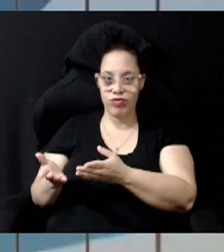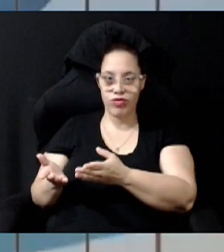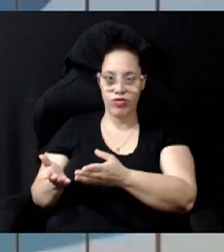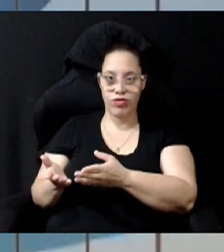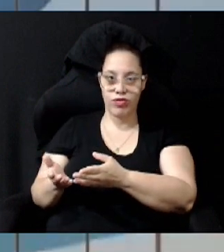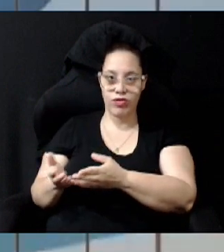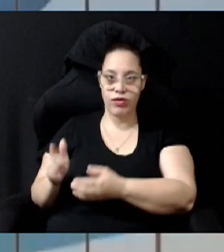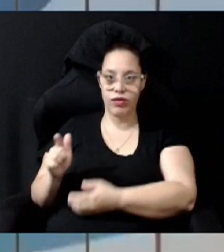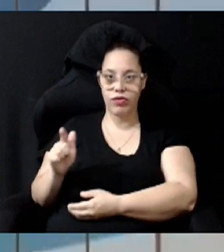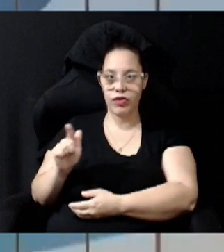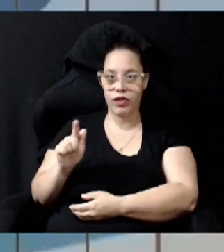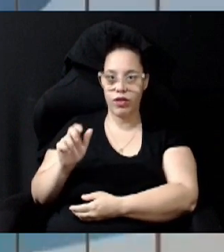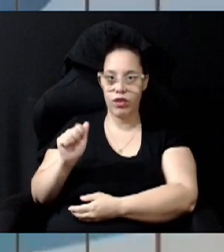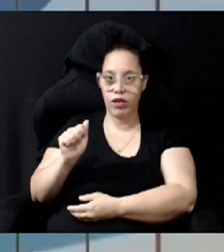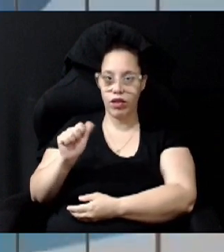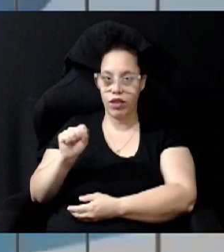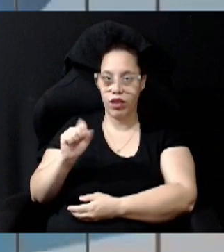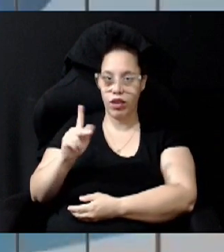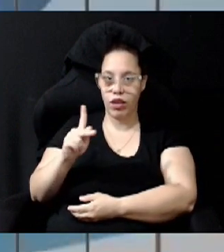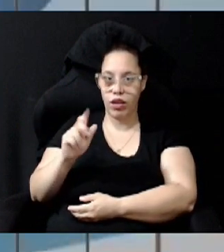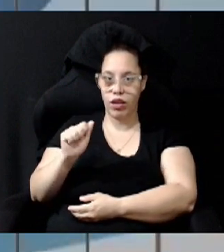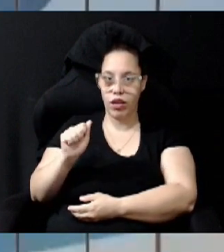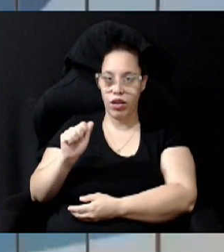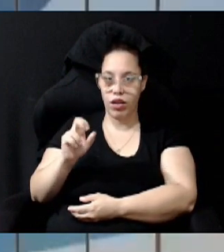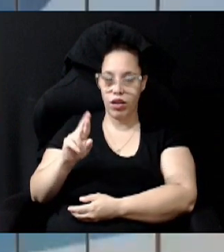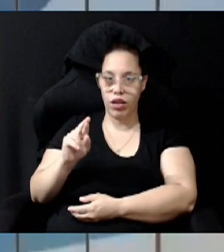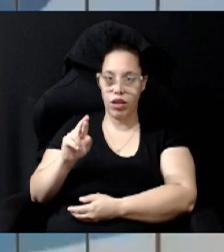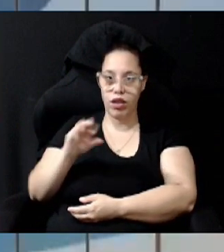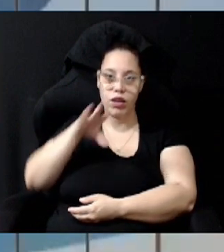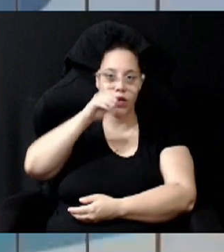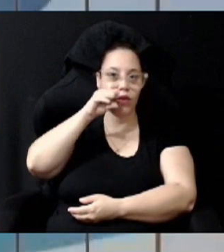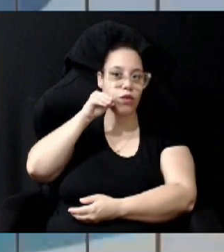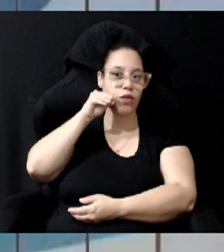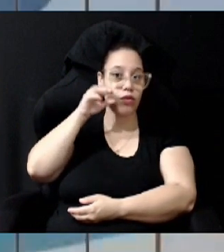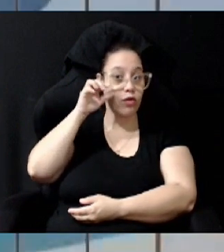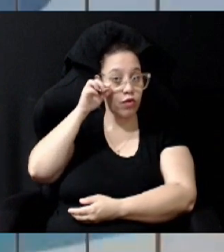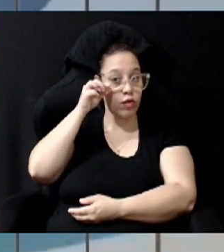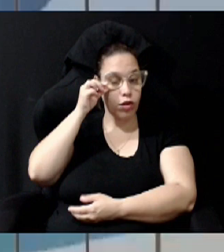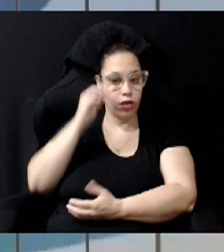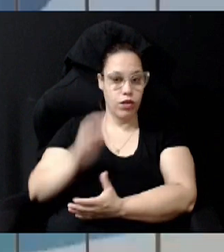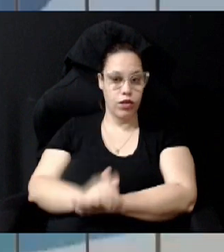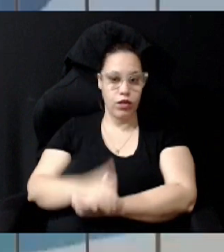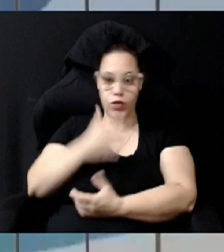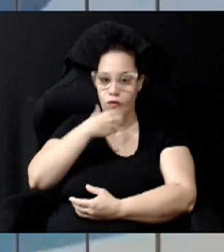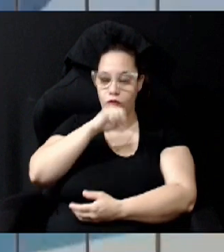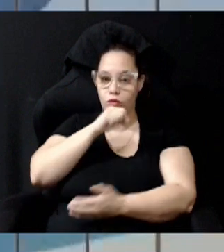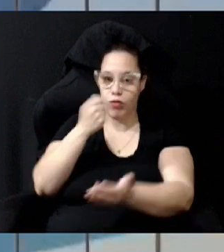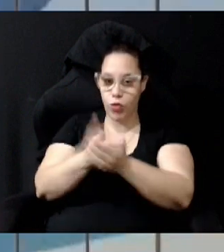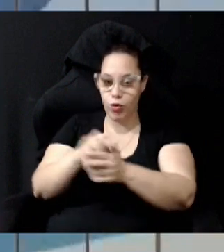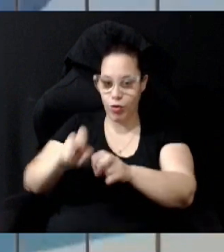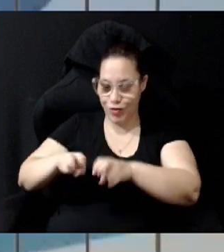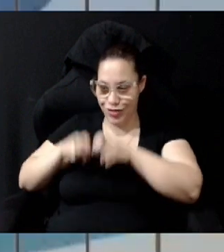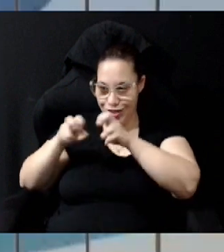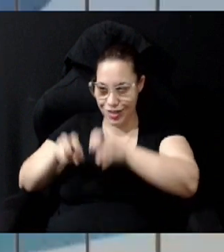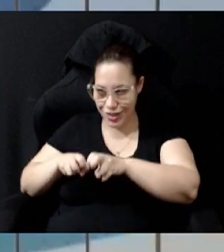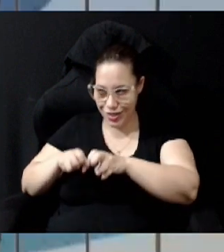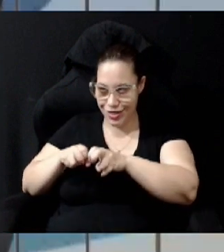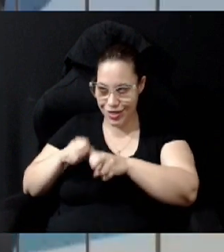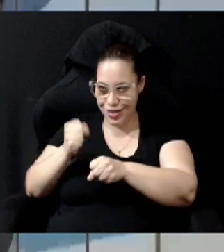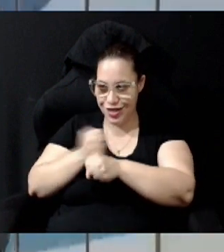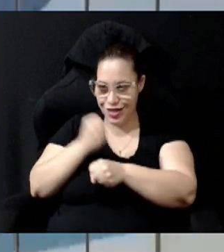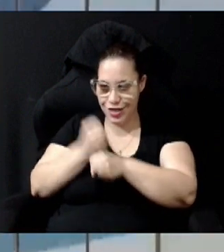entender. Gaspar foi um funcionário nosso. Eu e meu pai compramos uma fazenda uma vez, por alguns anos, uma fazendinha,